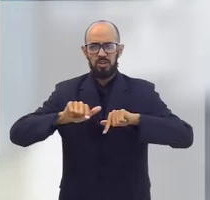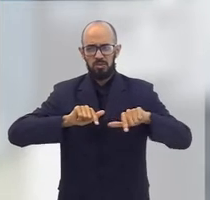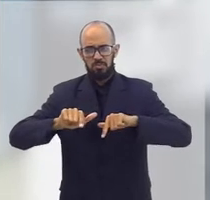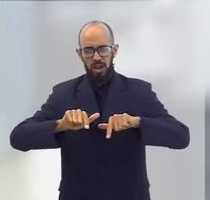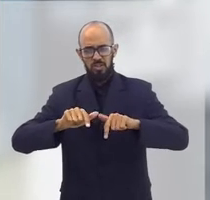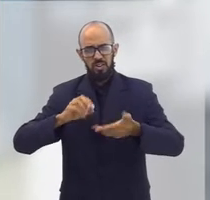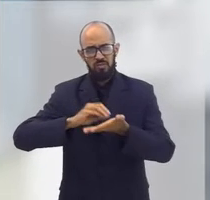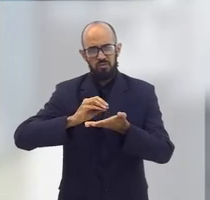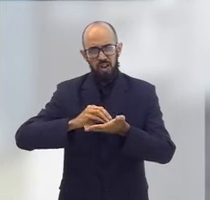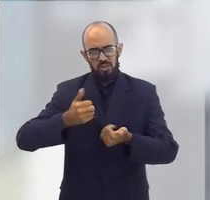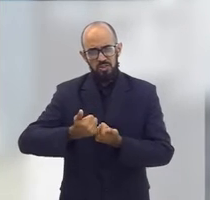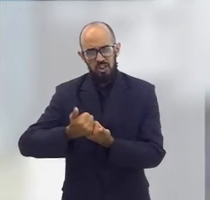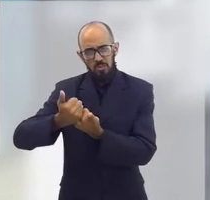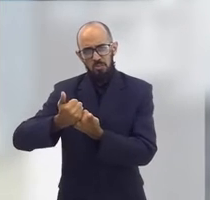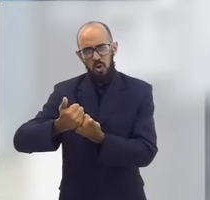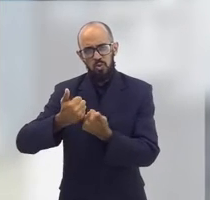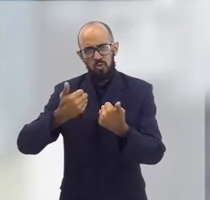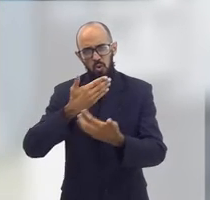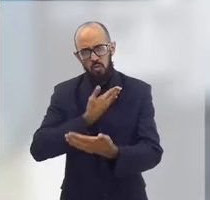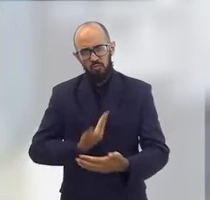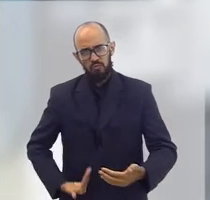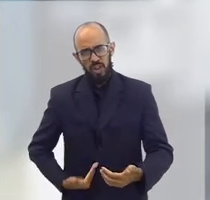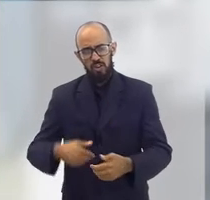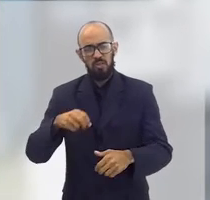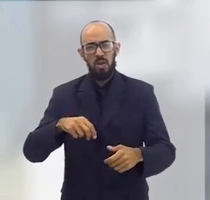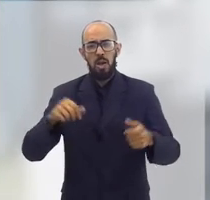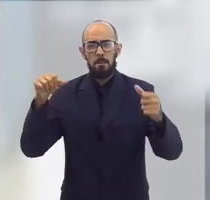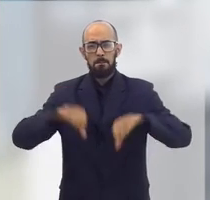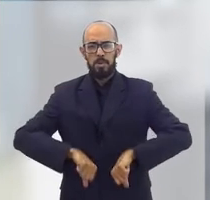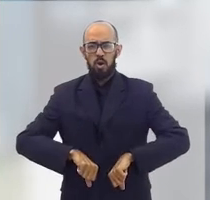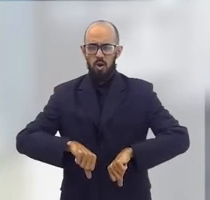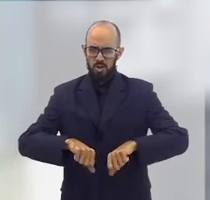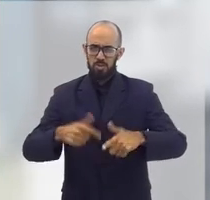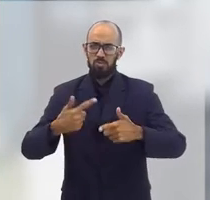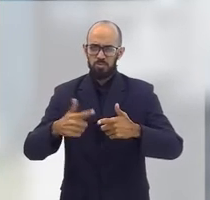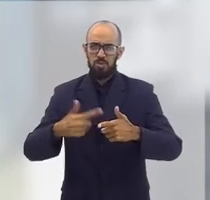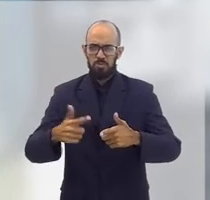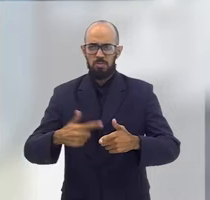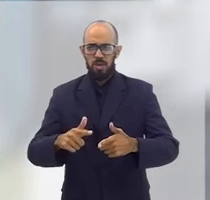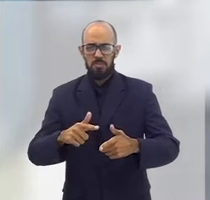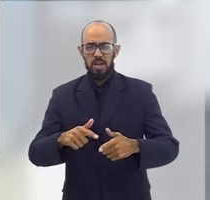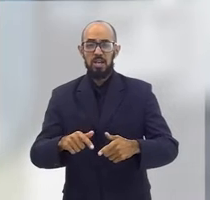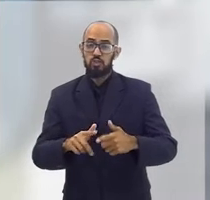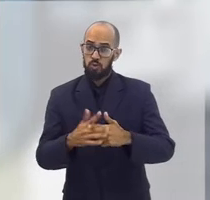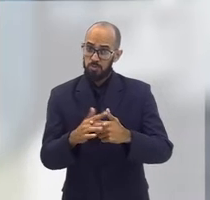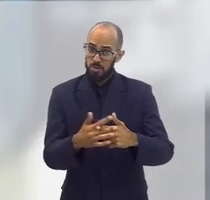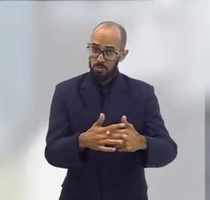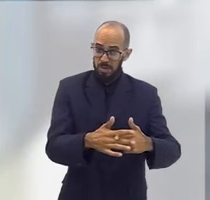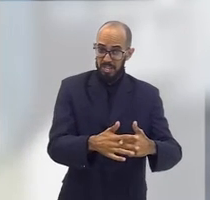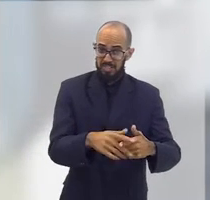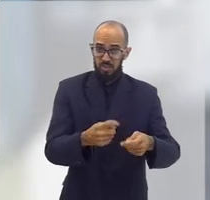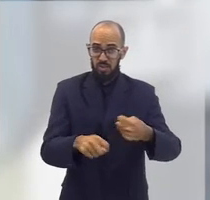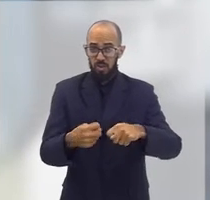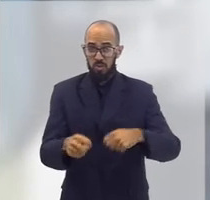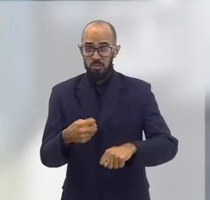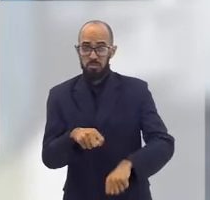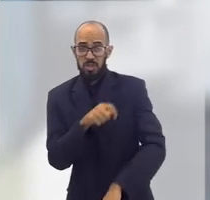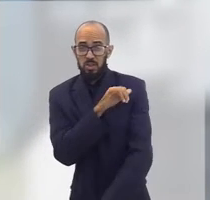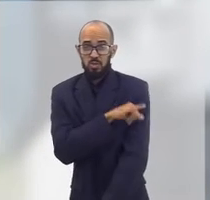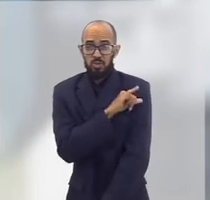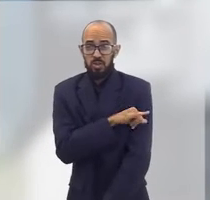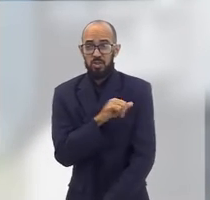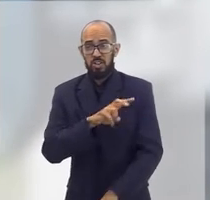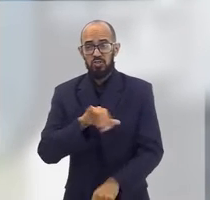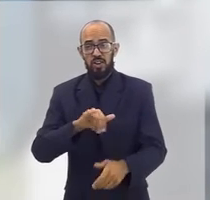da inflação e falta de apoio do poder público agravam a situação. É sobre a recuperação do Rio que vamos